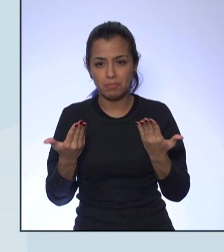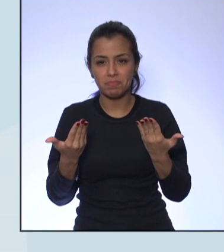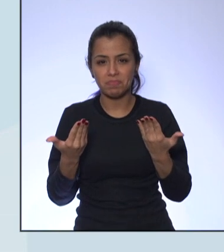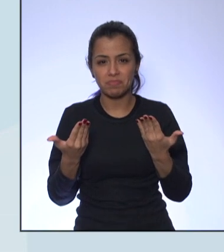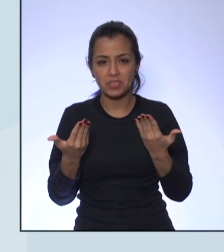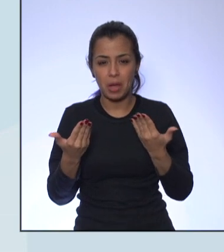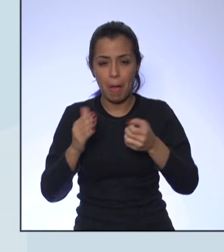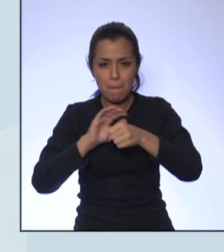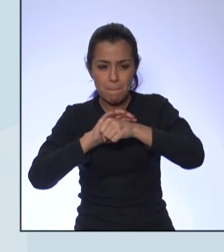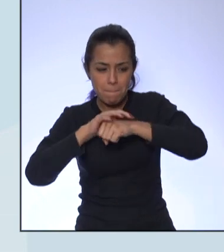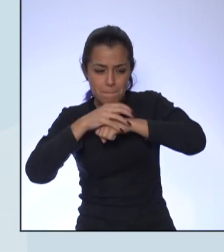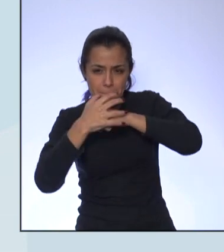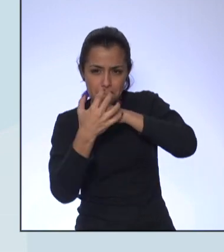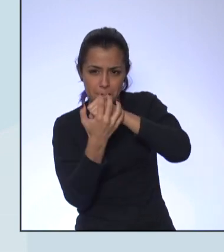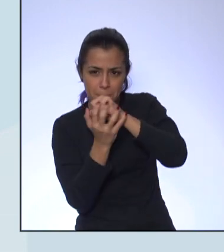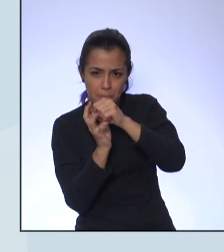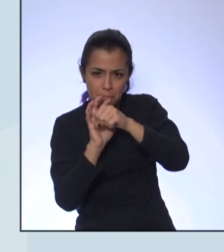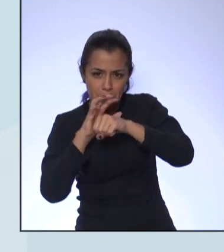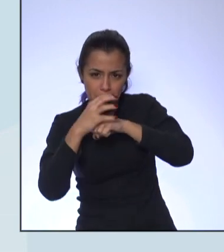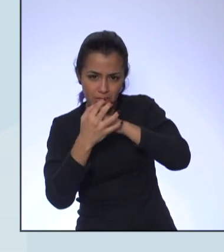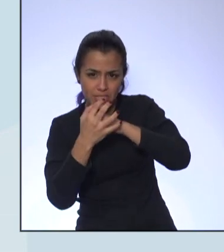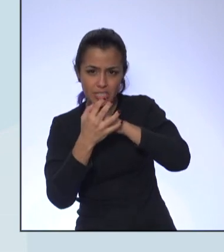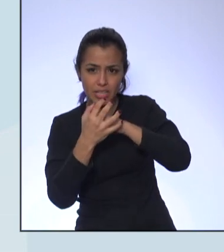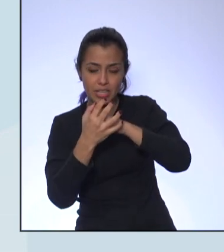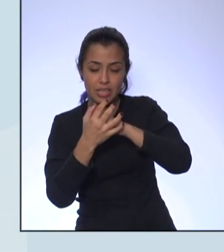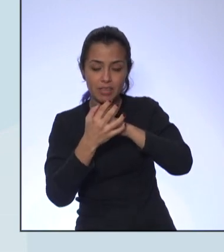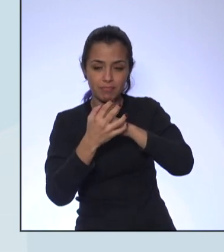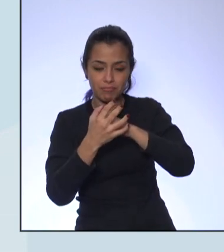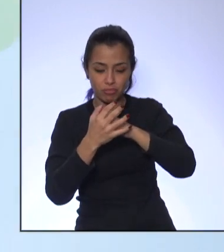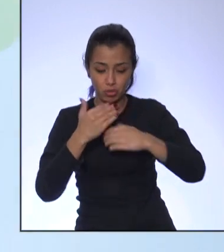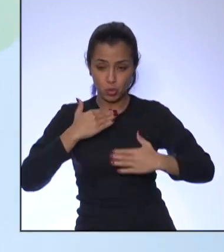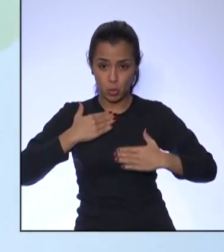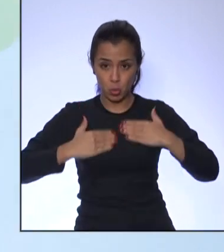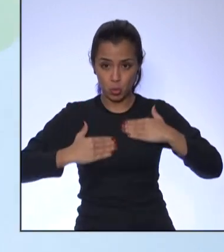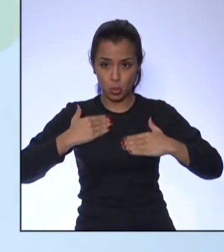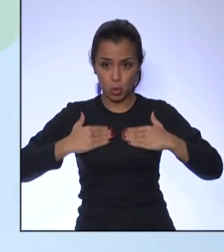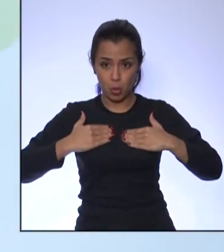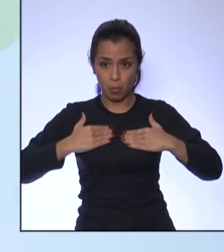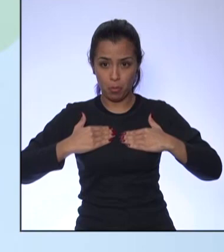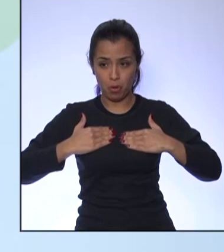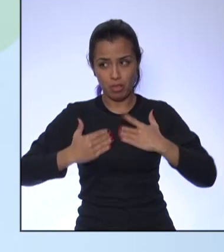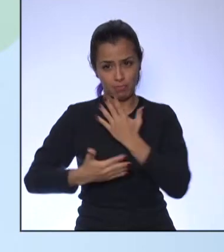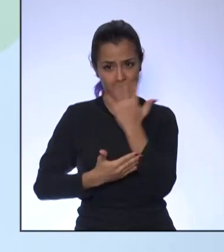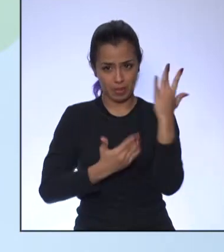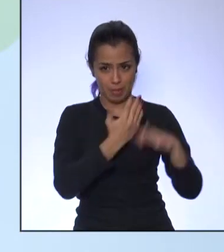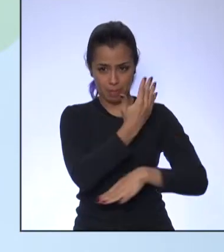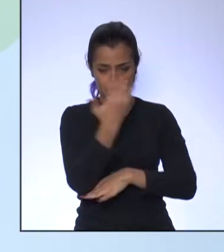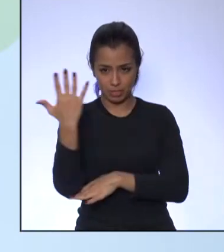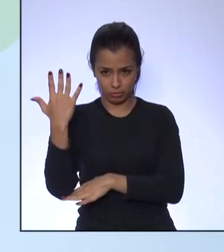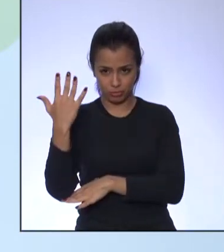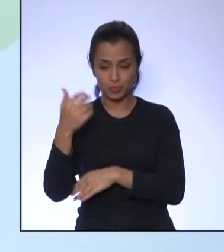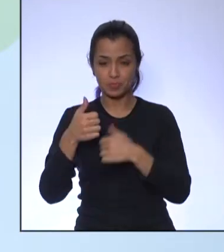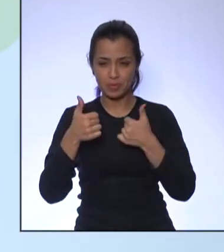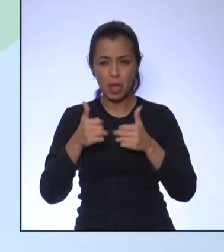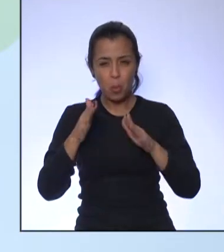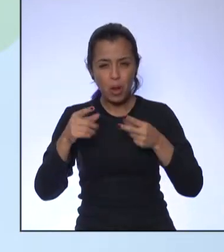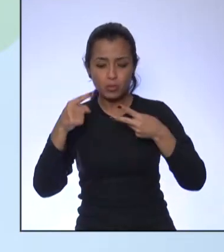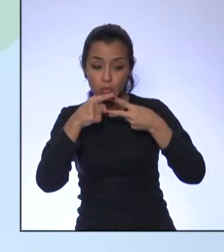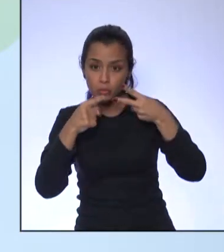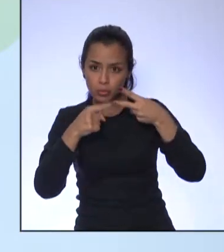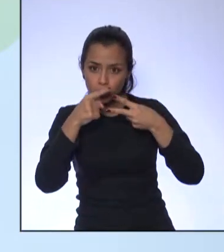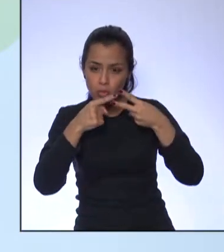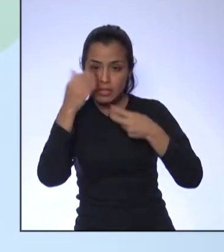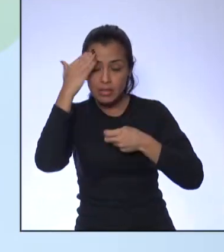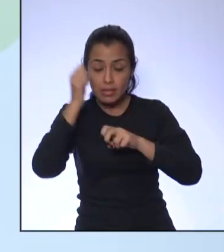plasmática na interação entre célula e ambiente. Quando a gente entender esses dois, a gente vai entender, então, os principais ou os tipos